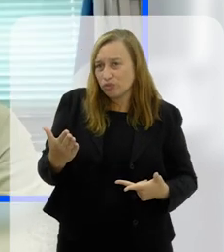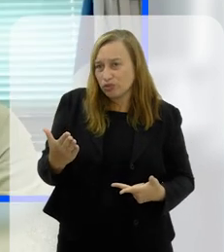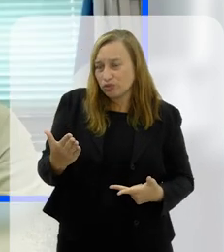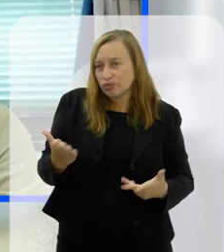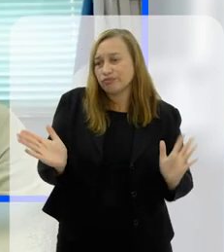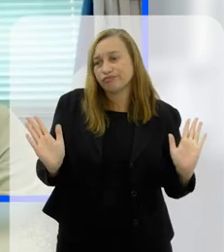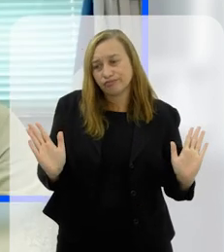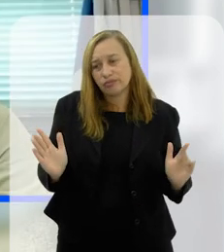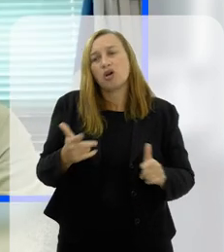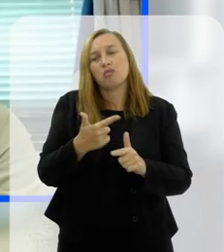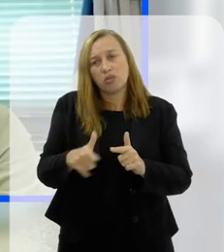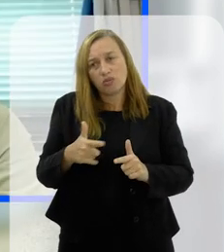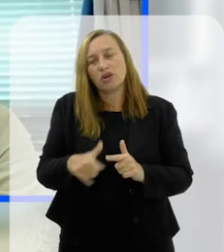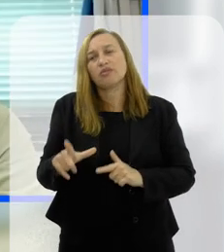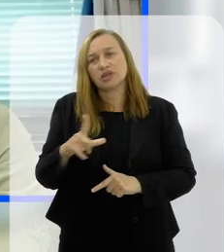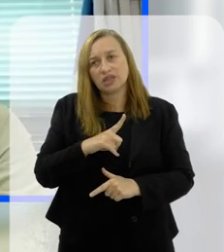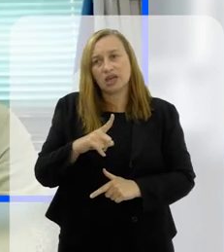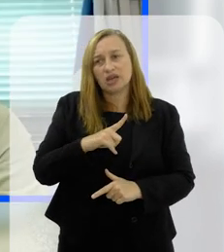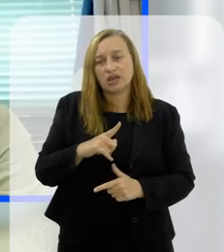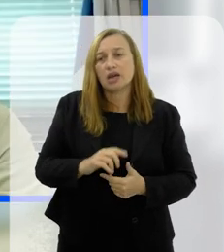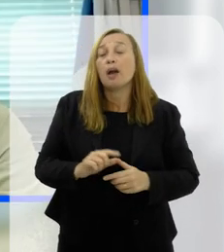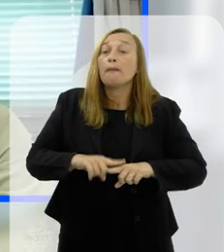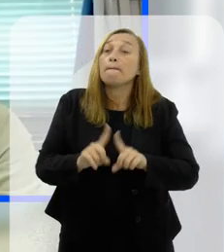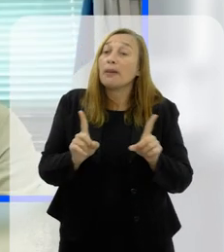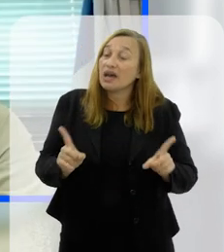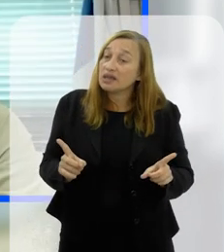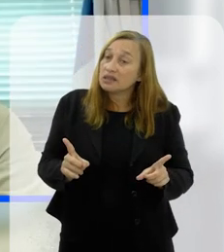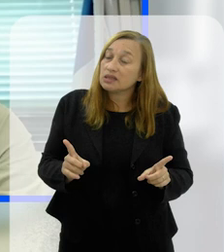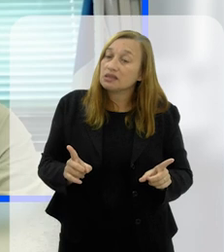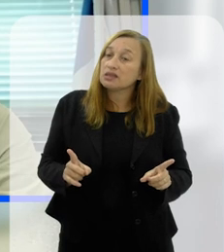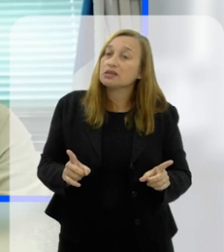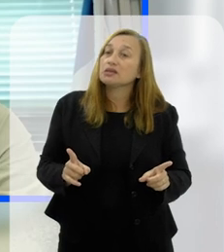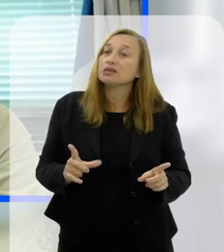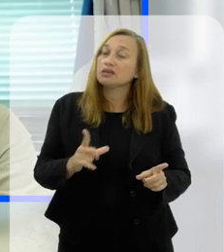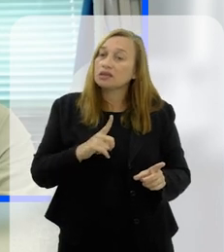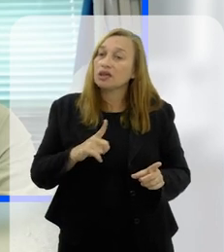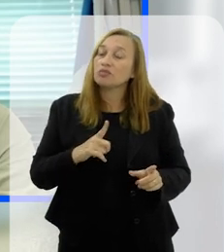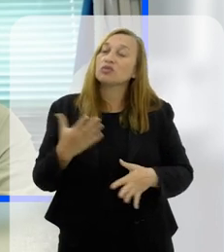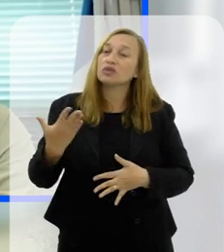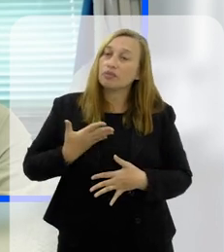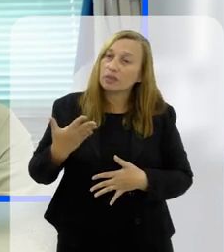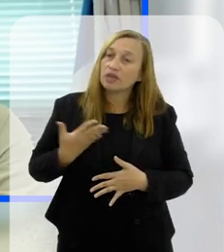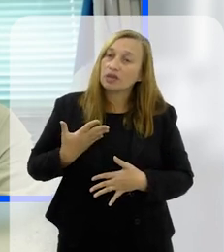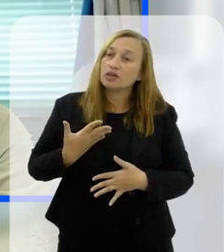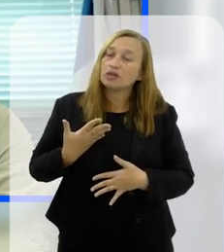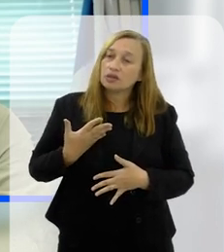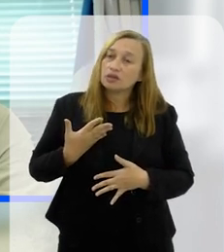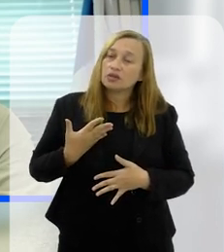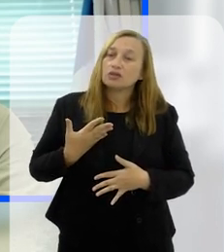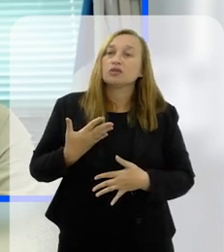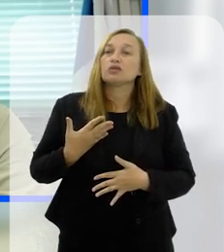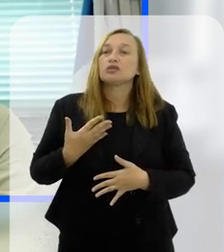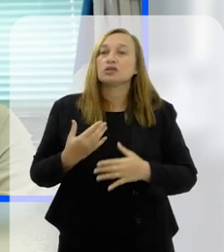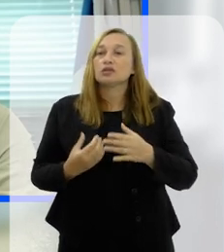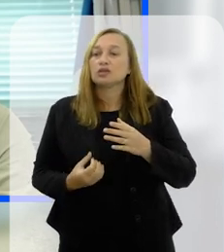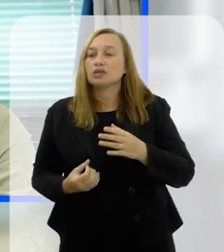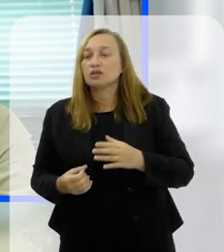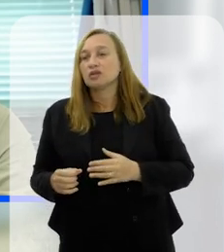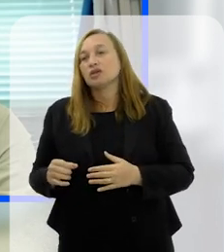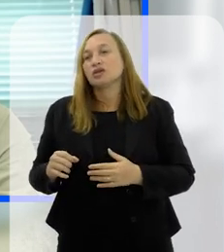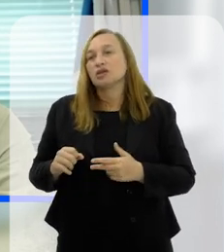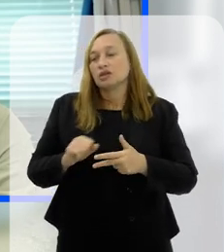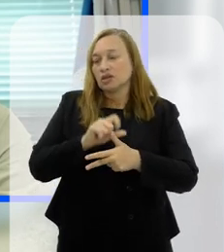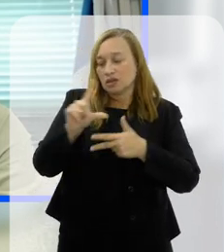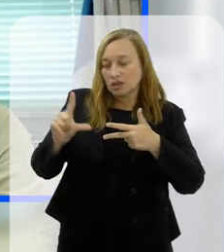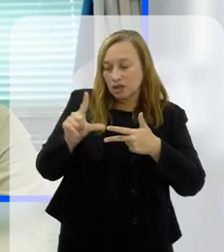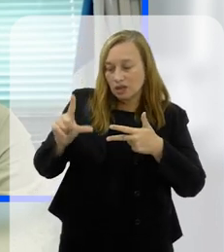tudo que é ordem né é problema de tudo que é ordem mas nós temos então esses amigos aí que são legisladores